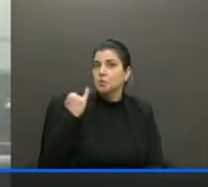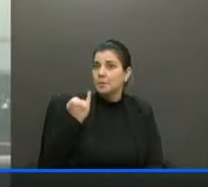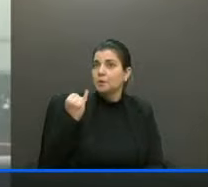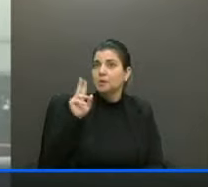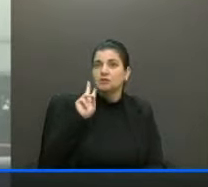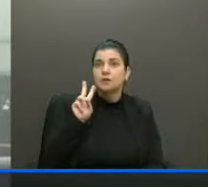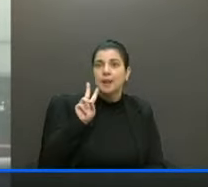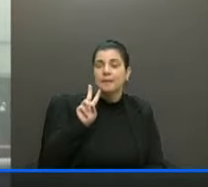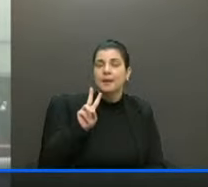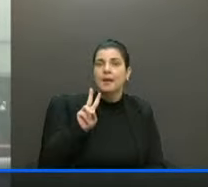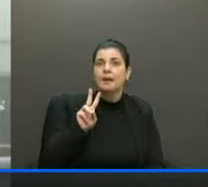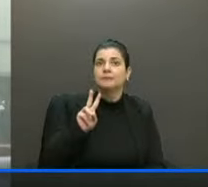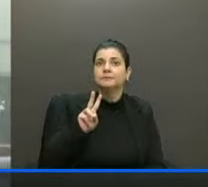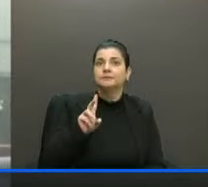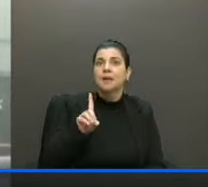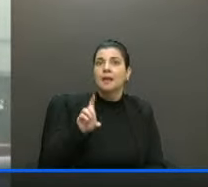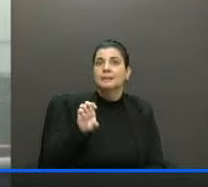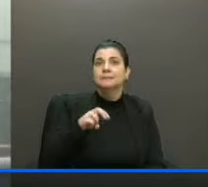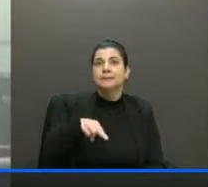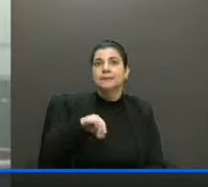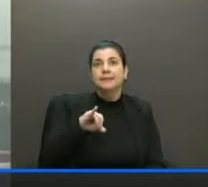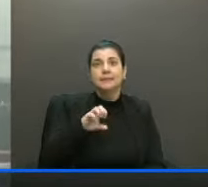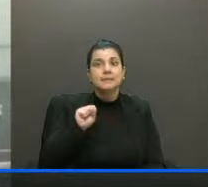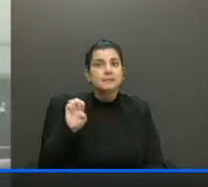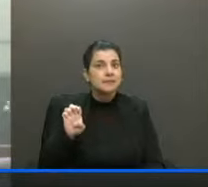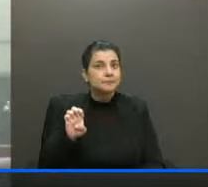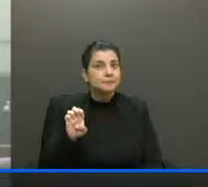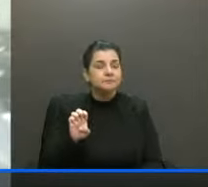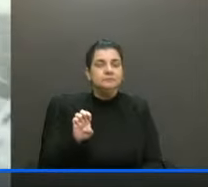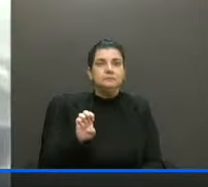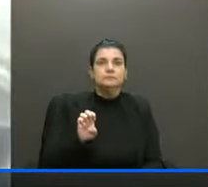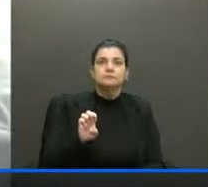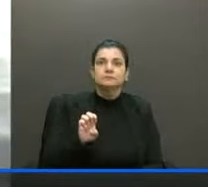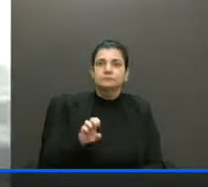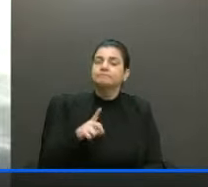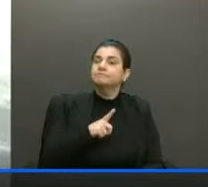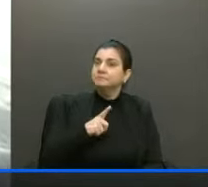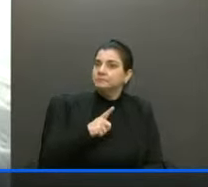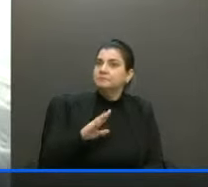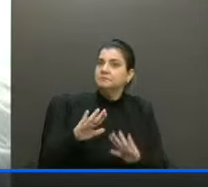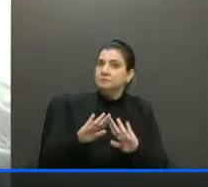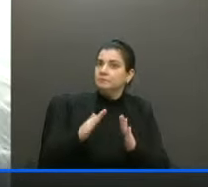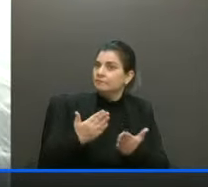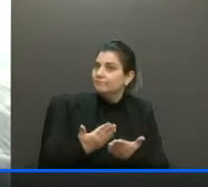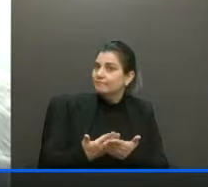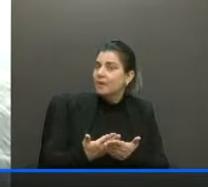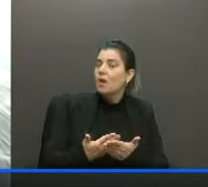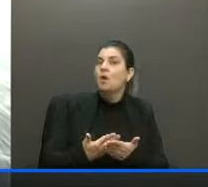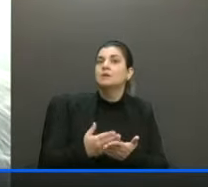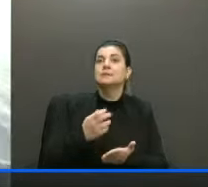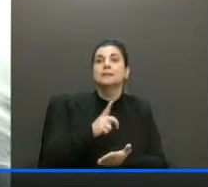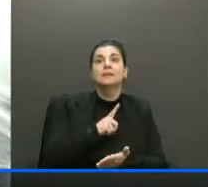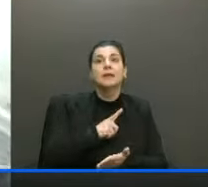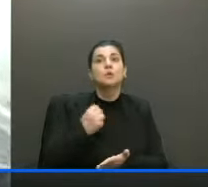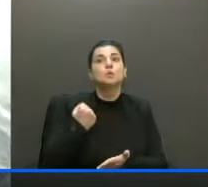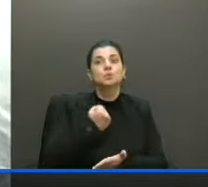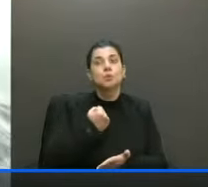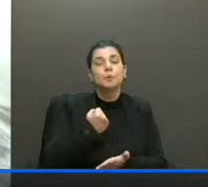que a Denise perguntou, que foram assim, bom, existem escolas que realmente têm um número de inscrição